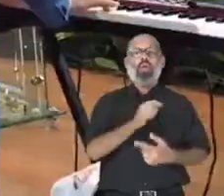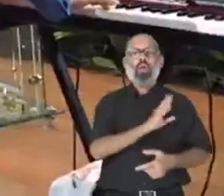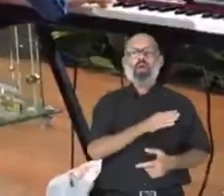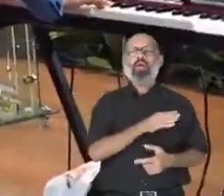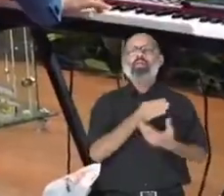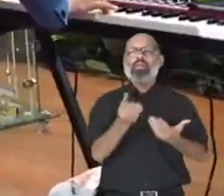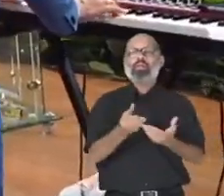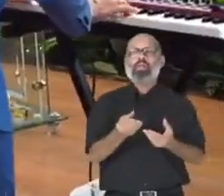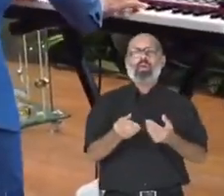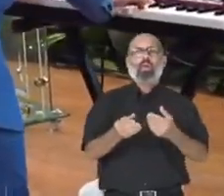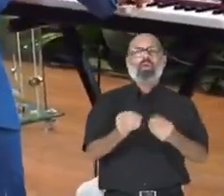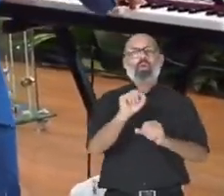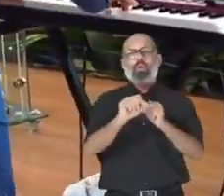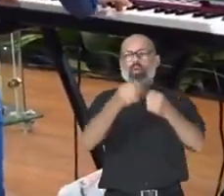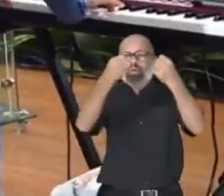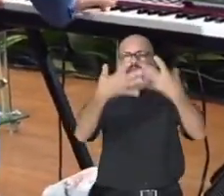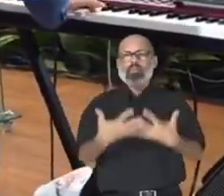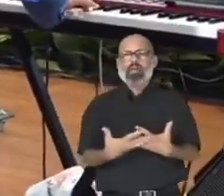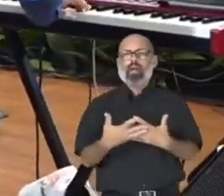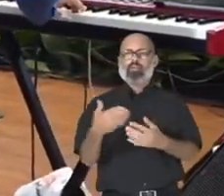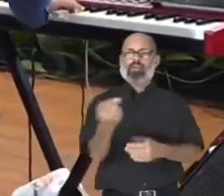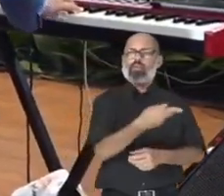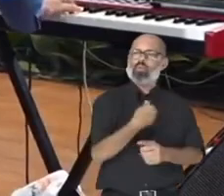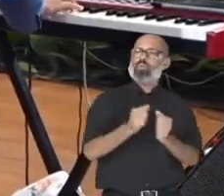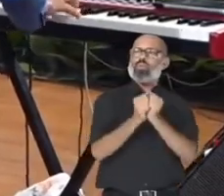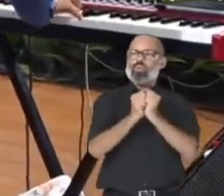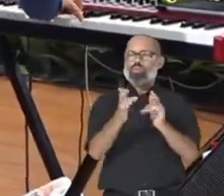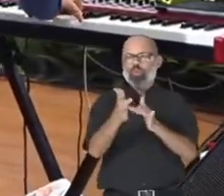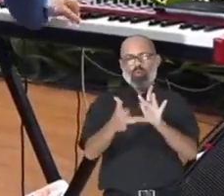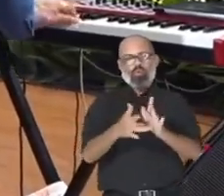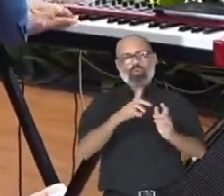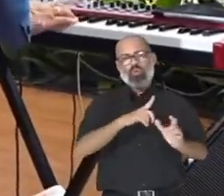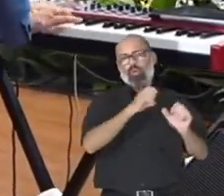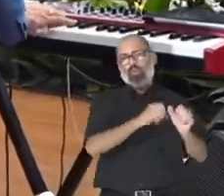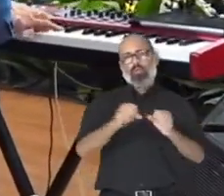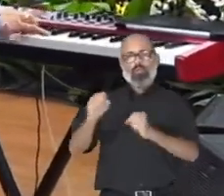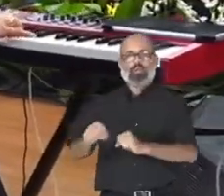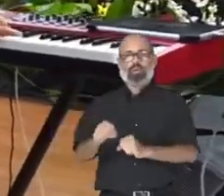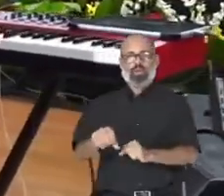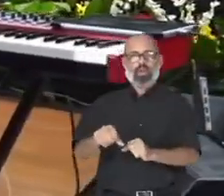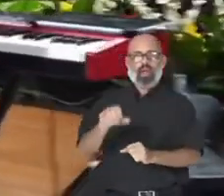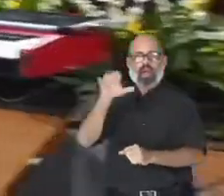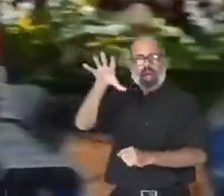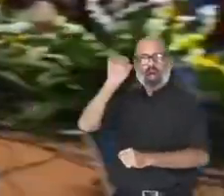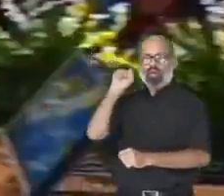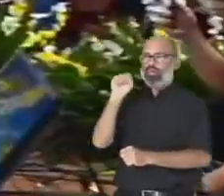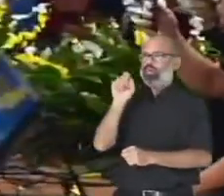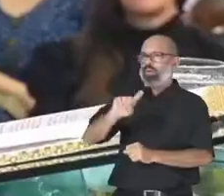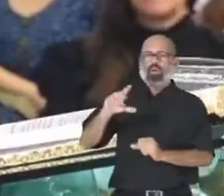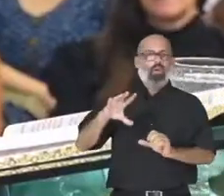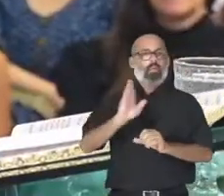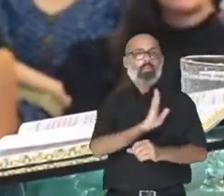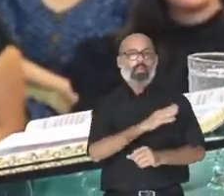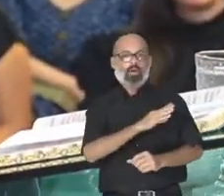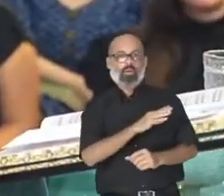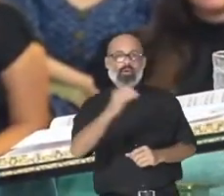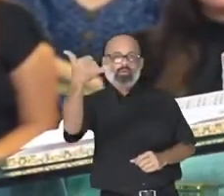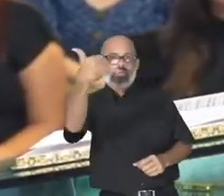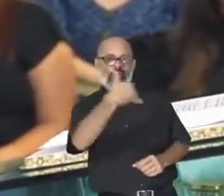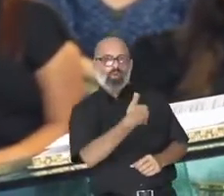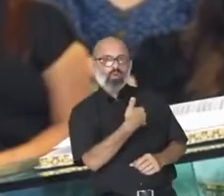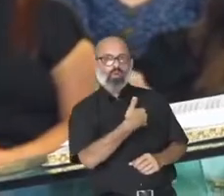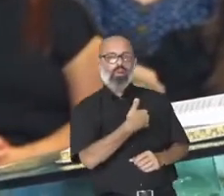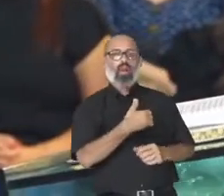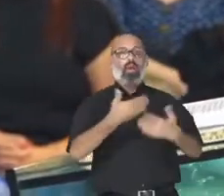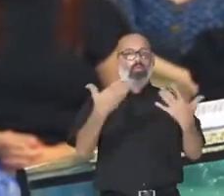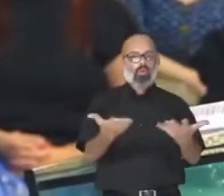coração enquanto ele falava conosco? Jesus tinha esse poder, ele não falava para os ouvidos, ele falava para o coração das pessoas. E